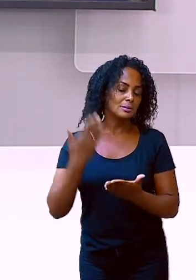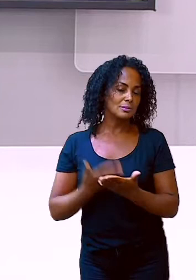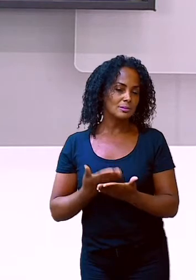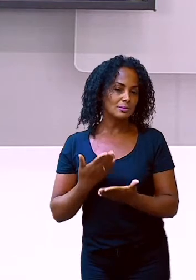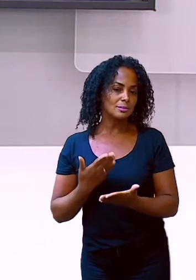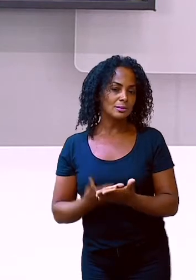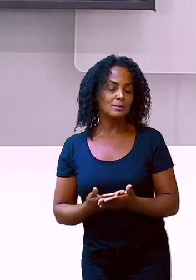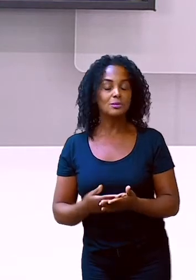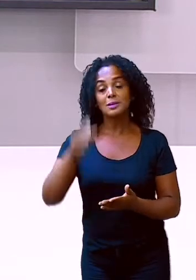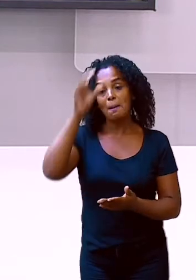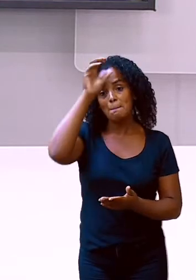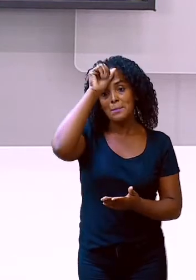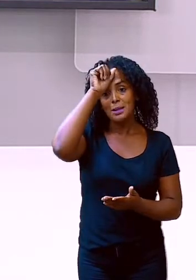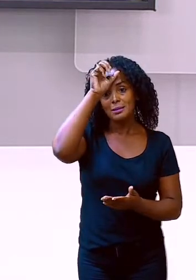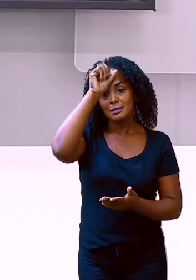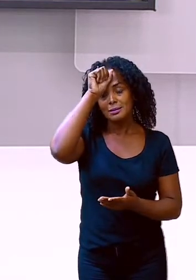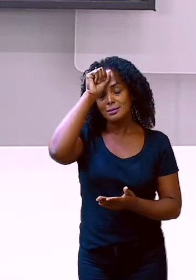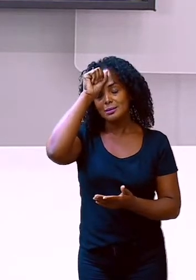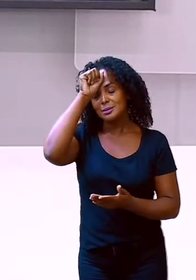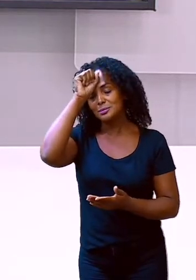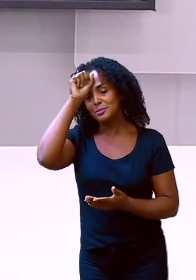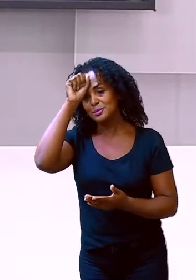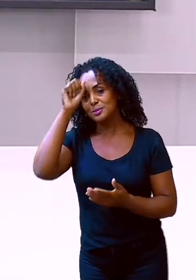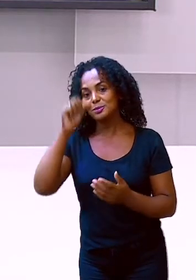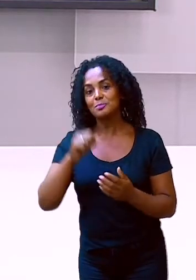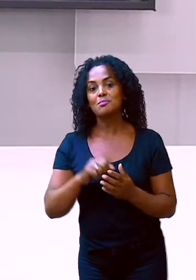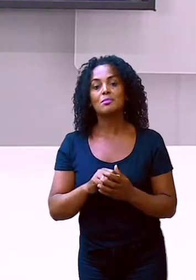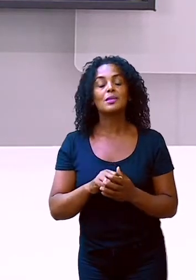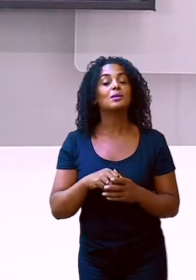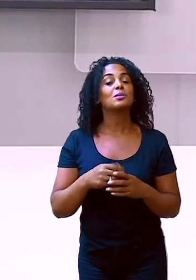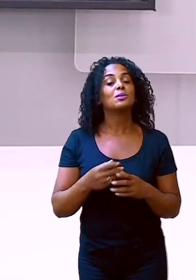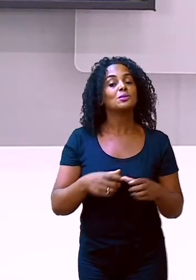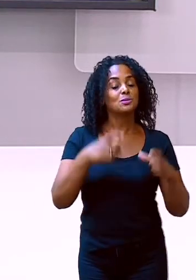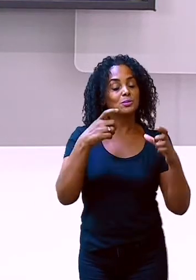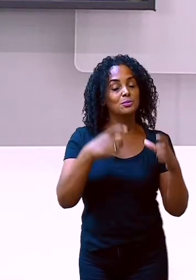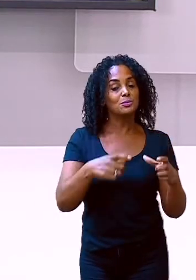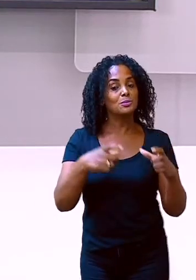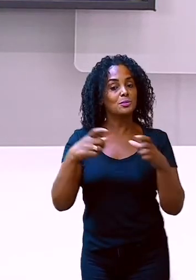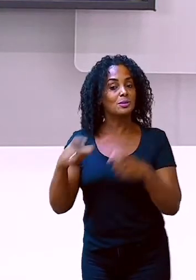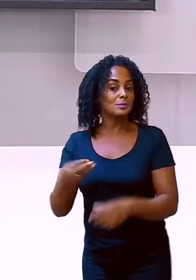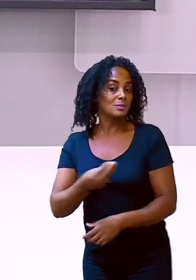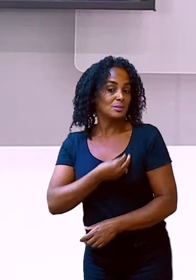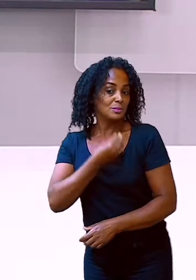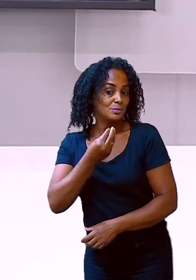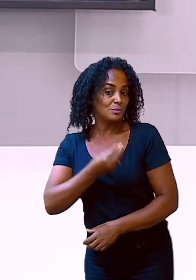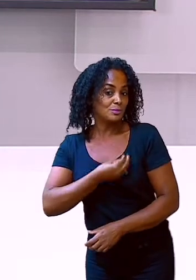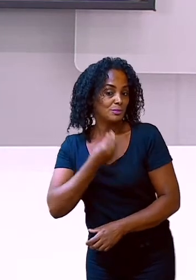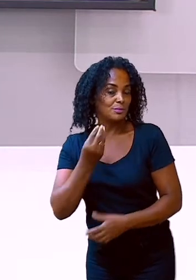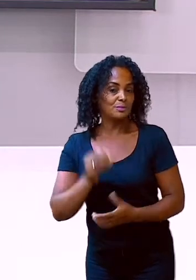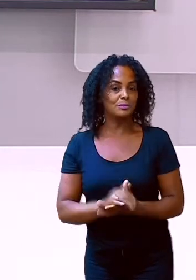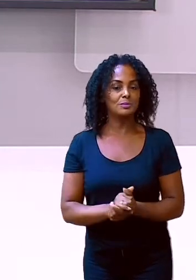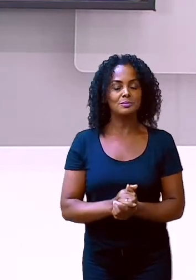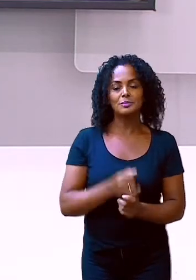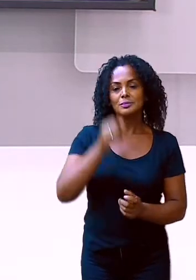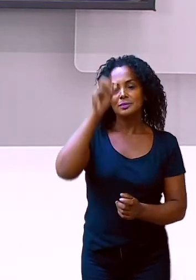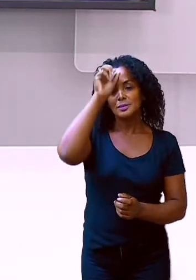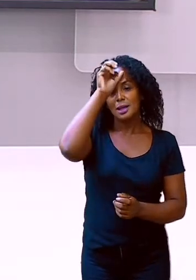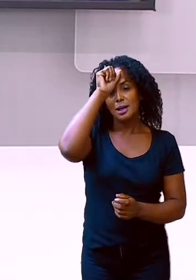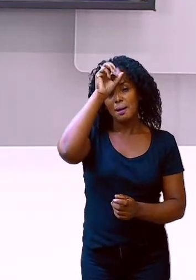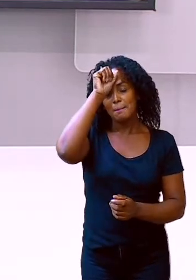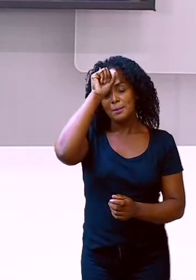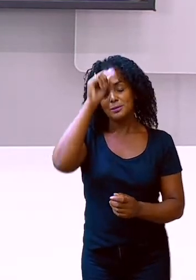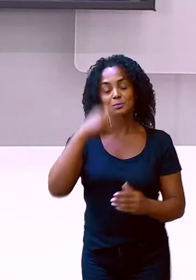nós aprendemos sobre os nossos lugares de vivência. Aprendemos sobre a